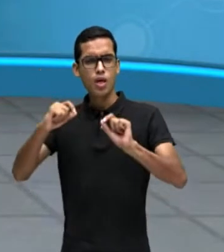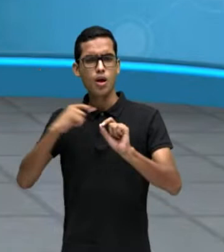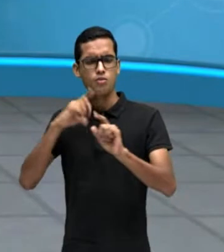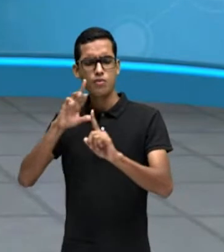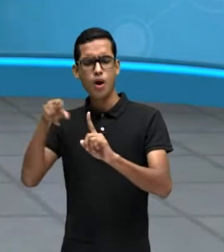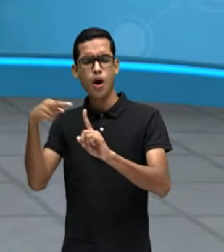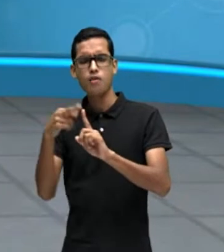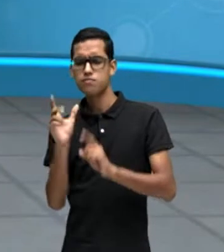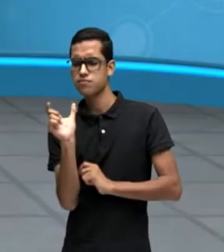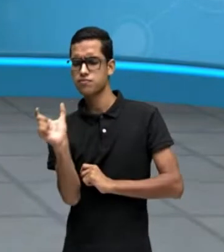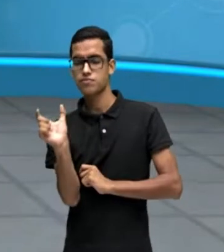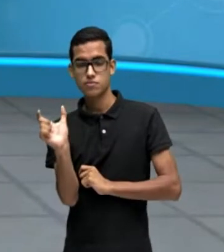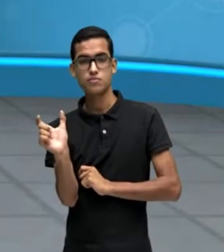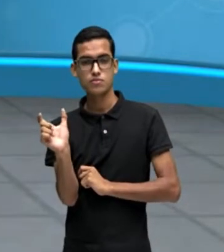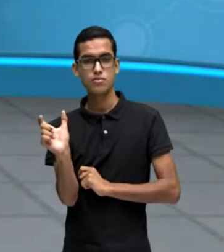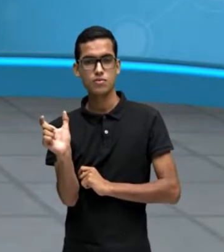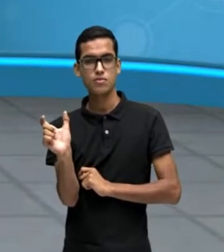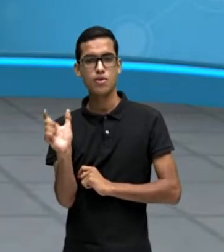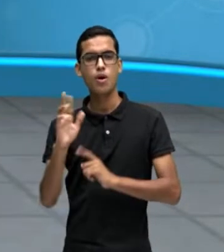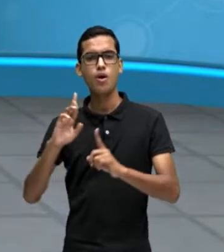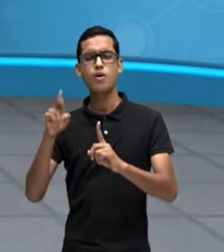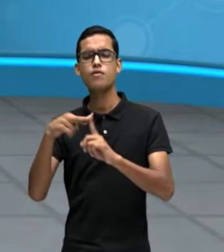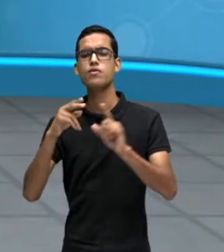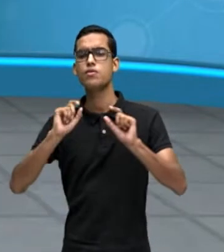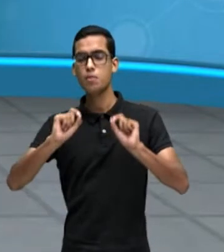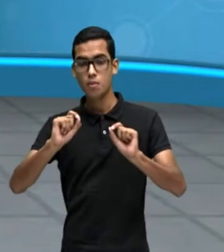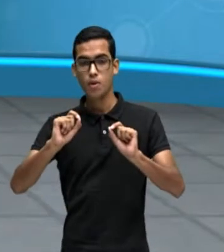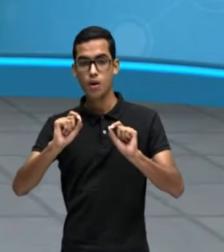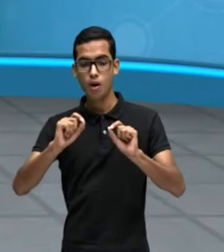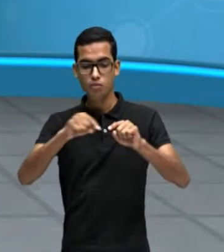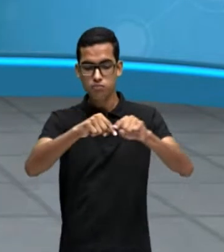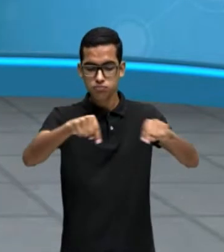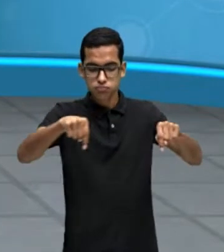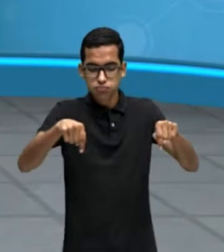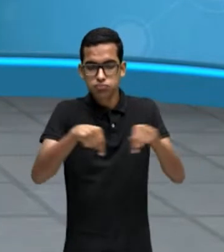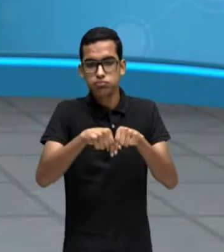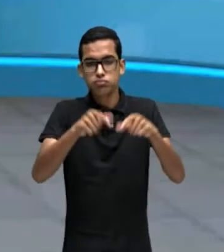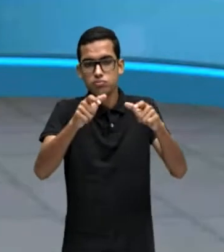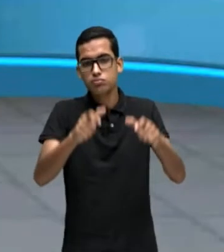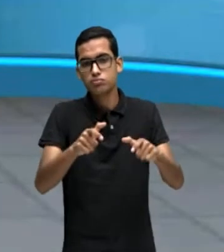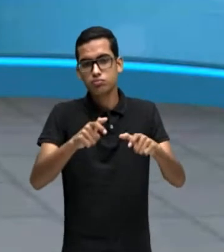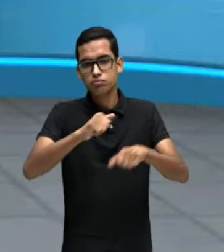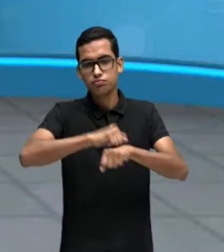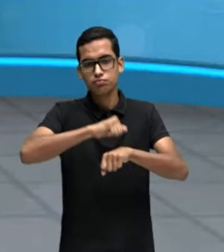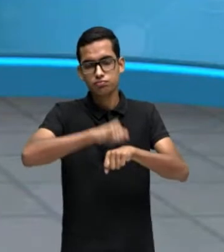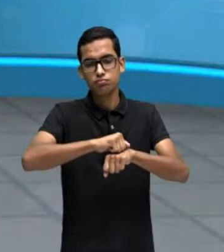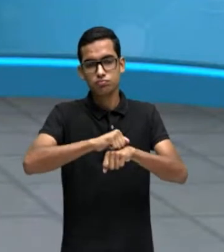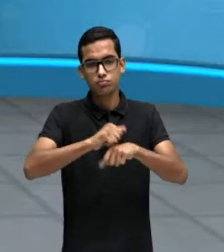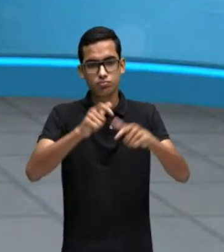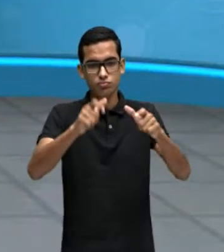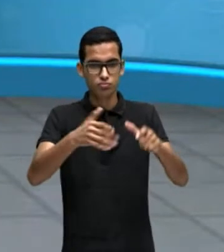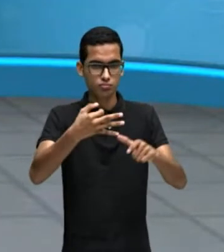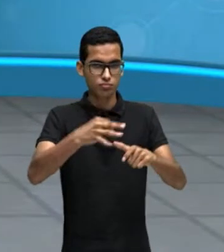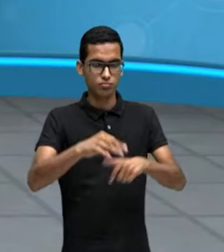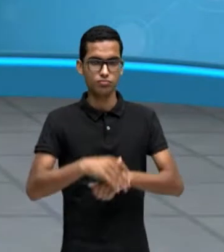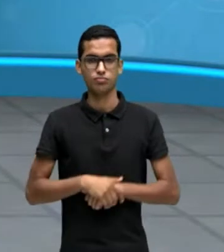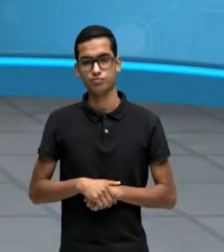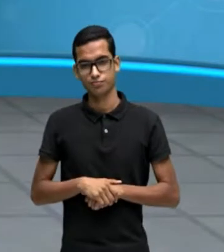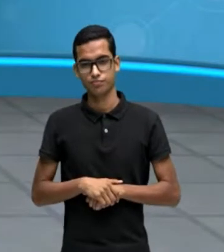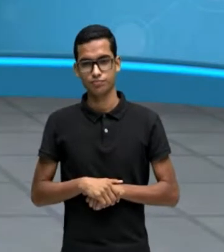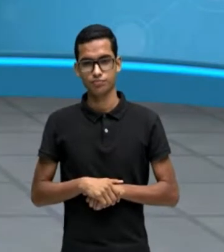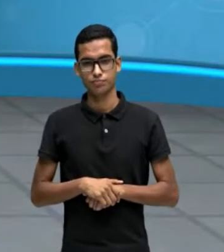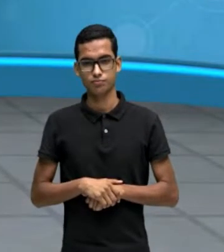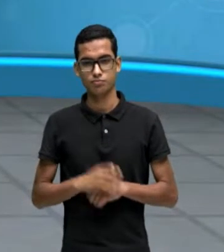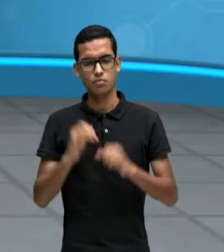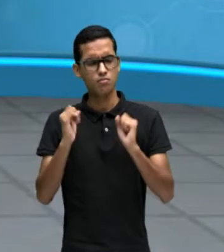teatro, ela também faz referência ao espaço físico, como nós estamos vendo aqui, o espaço físico do teatro, né? Então, o teatro pode